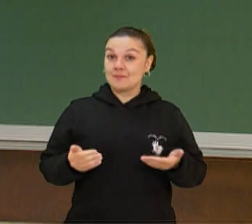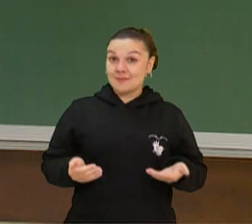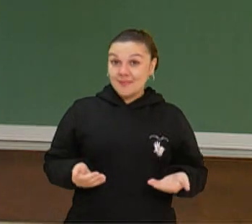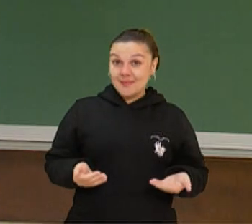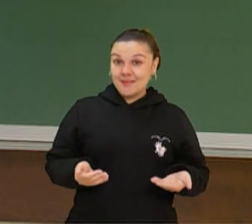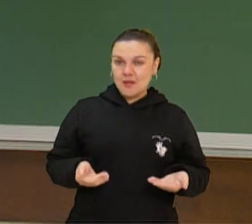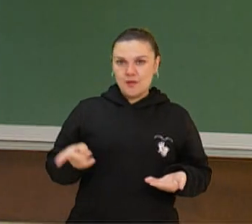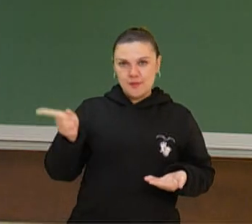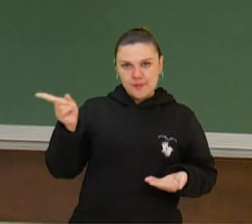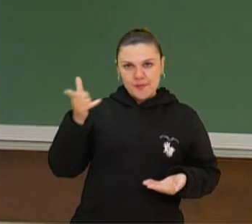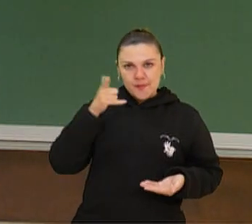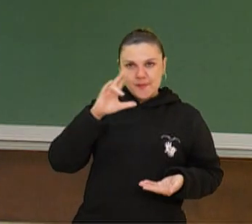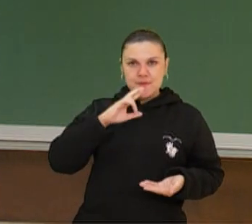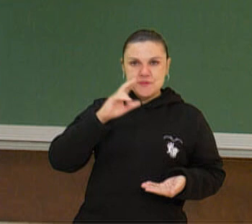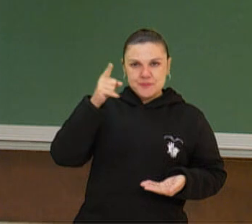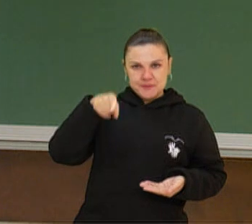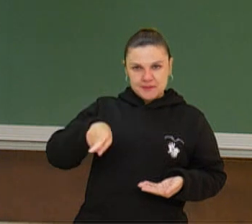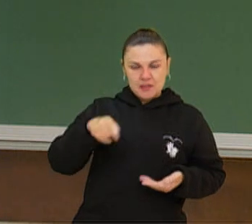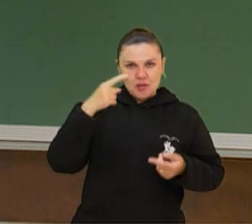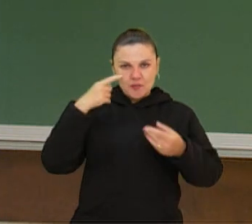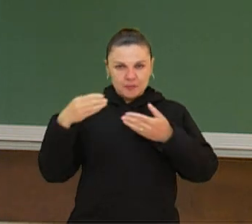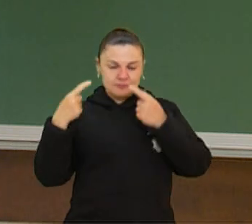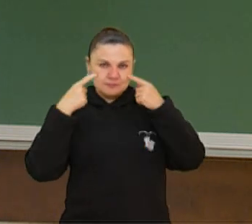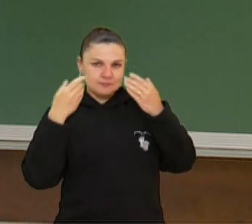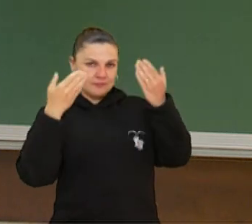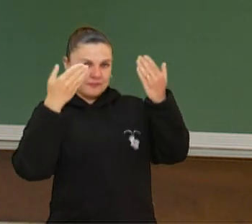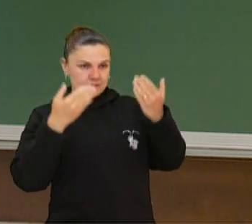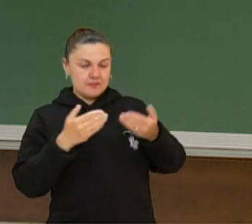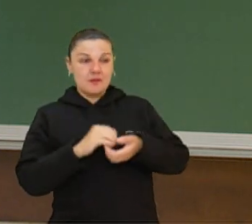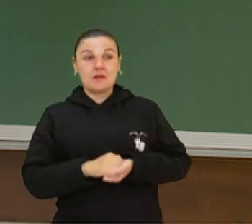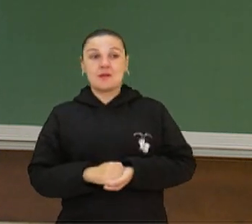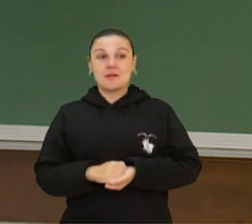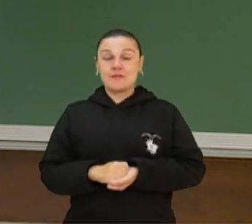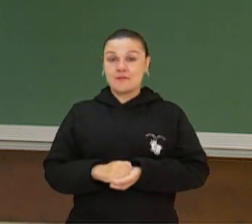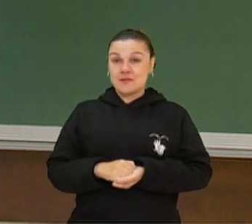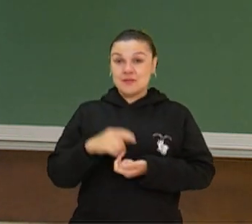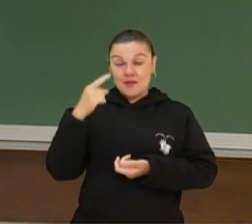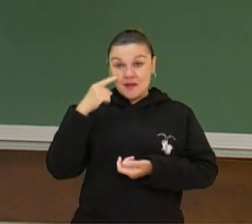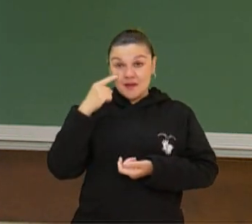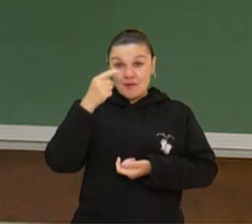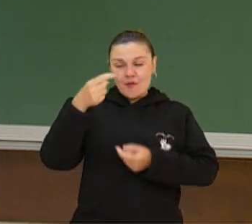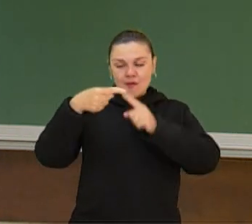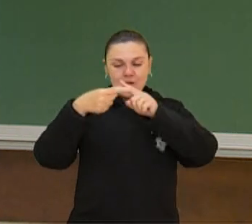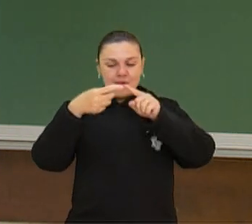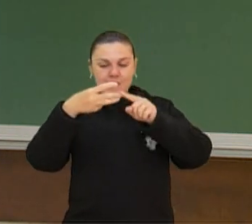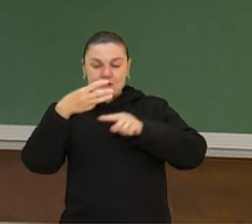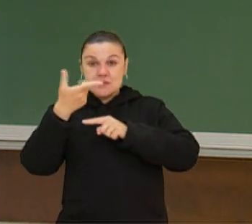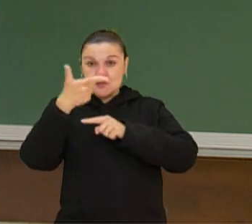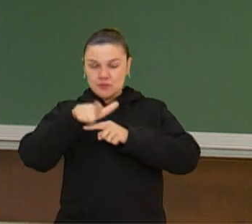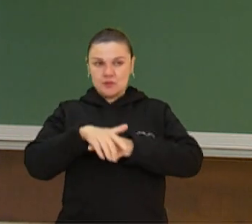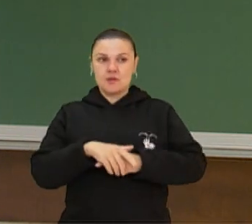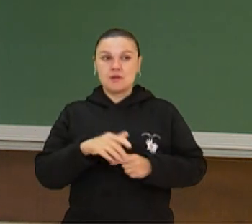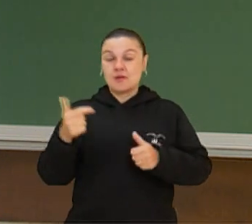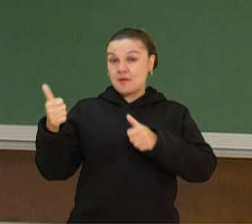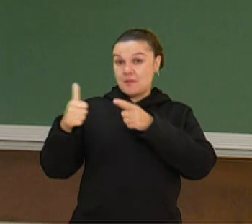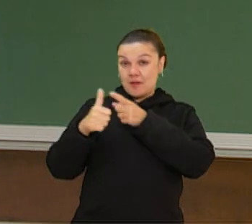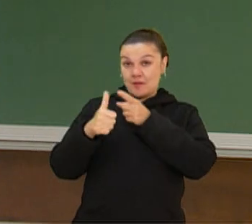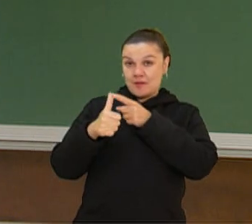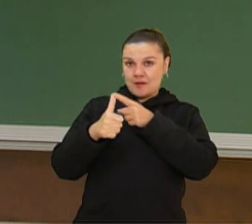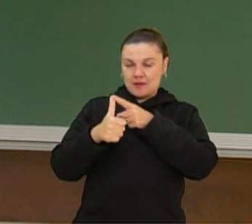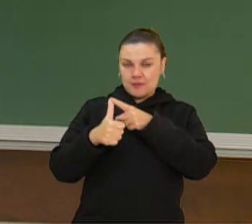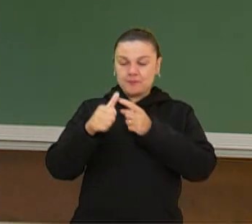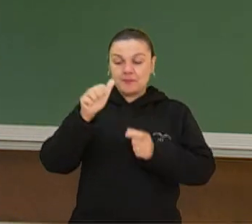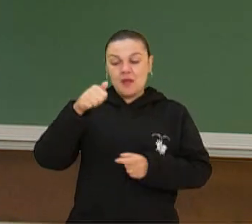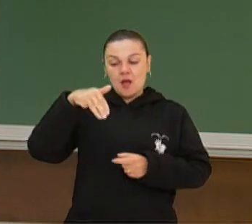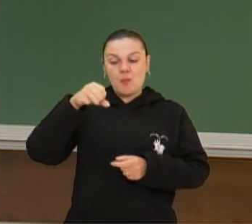Então, pessoal, conseguiram responder o exercício? Vamos acompanhar aqui, tá? Então, eu vou trazer aqui para vocês as afirmativas novamente. Afirmativa 1.